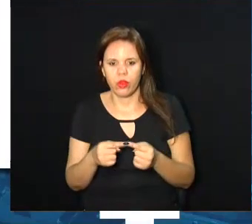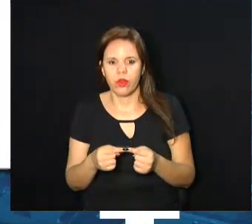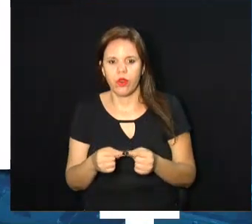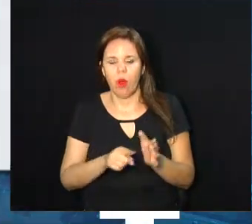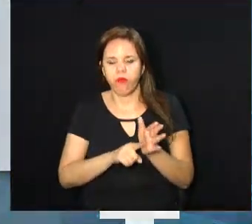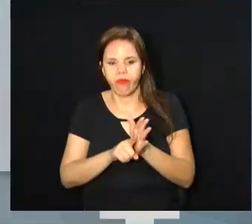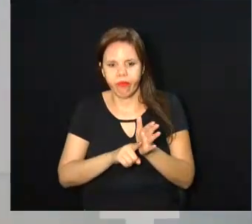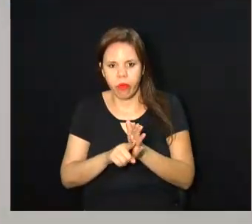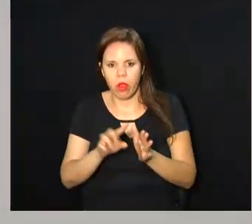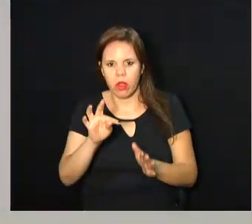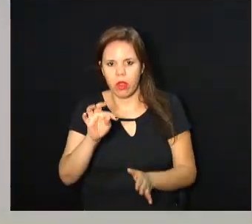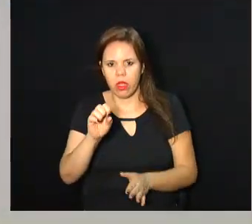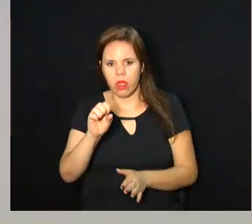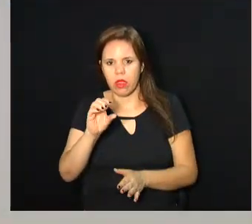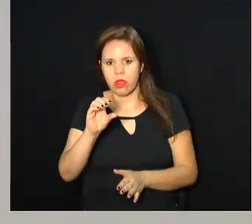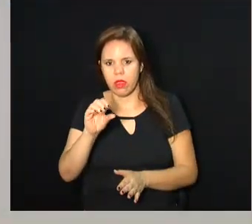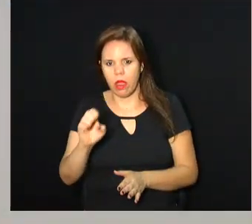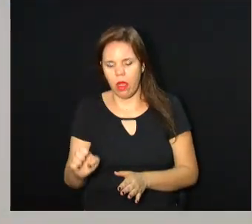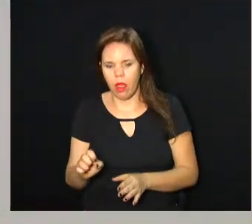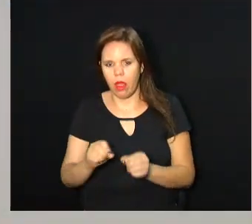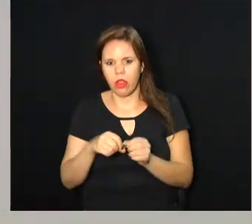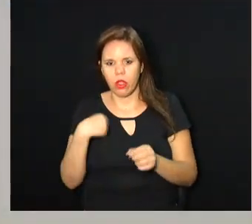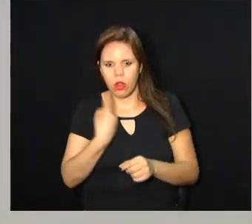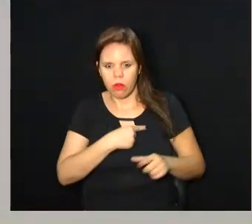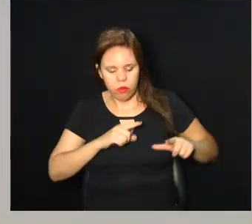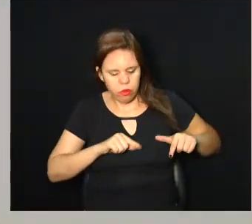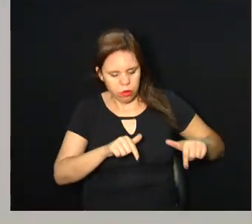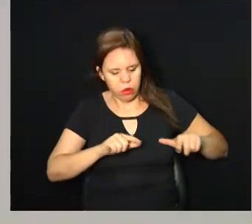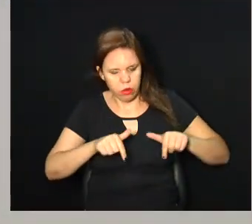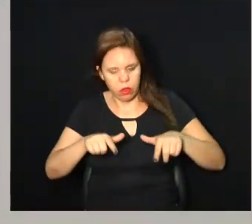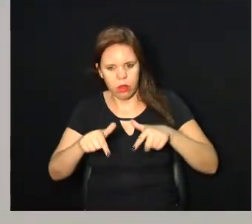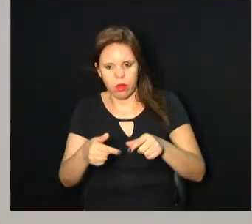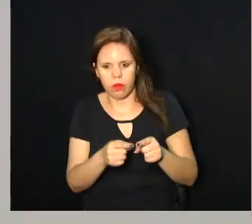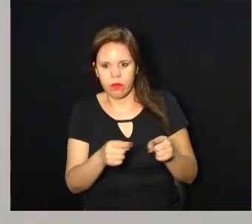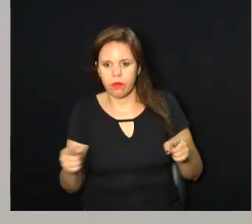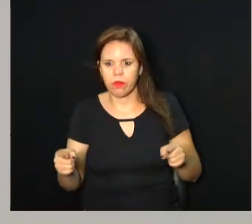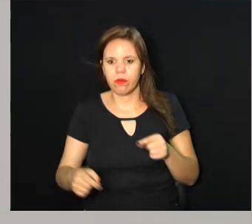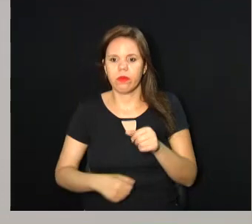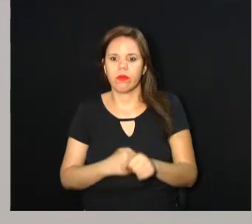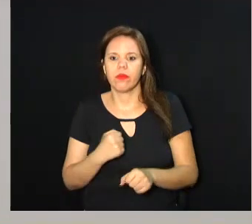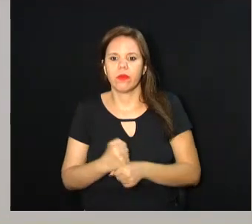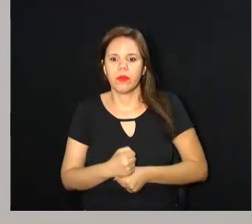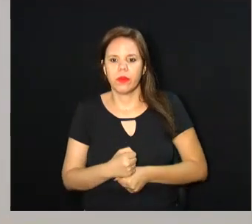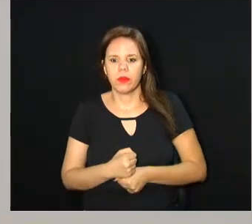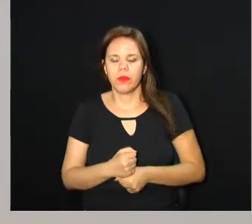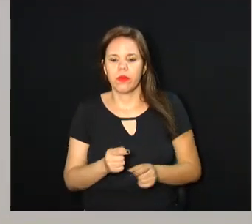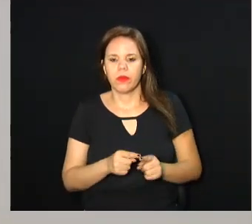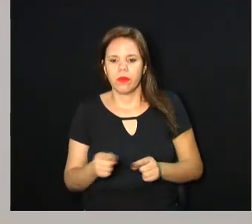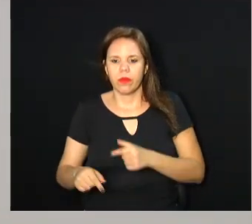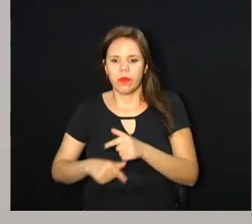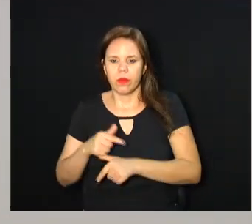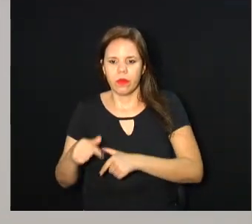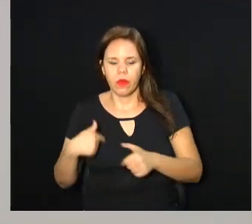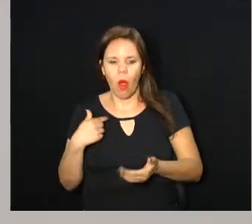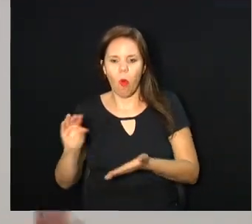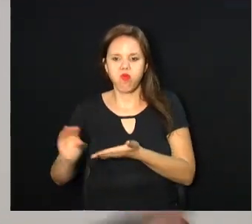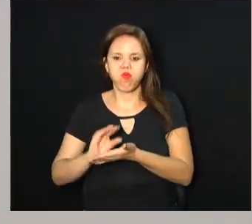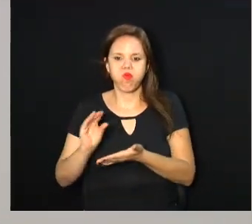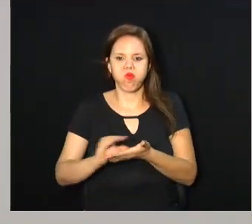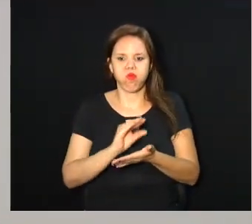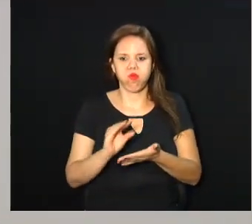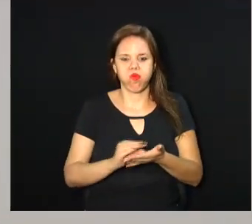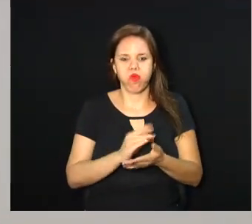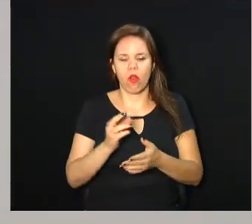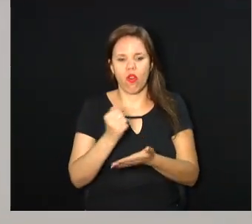levantamento do TCE. Foram medidas que a gente foi tomando ao longo desse ano, durante a execução do nosso orçamento, revisão